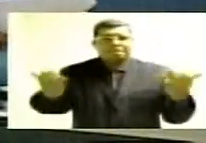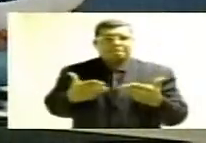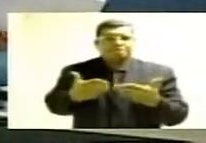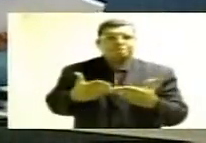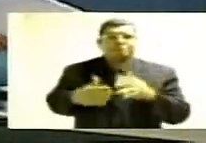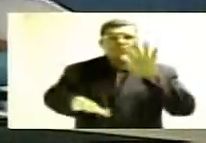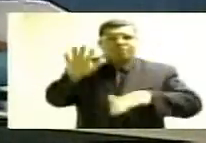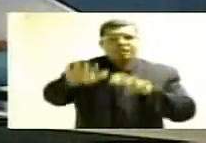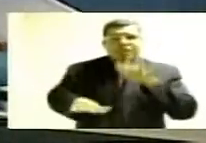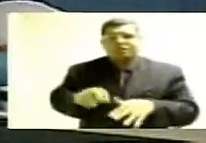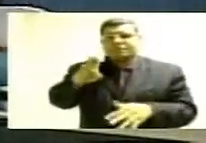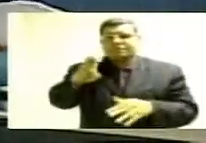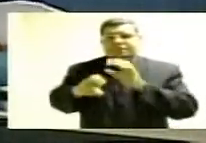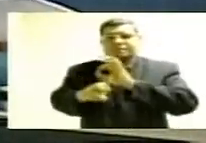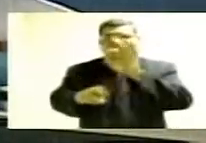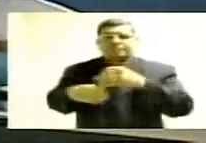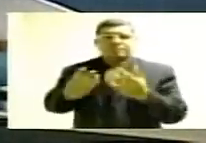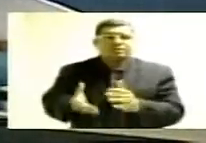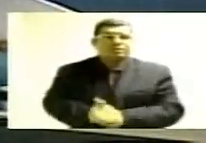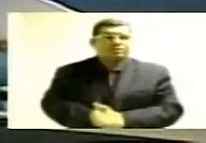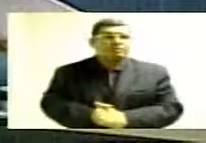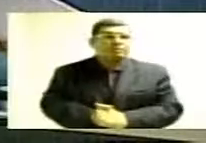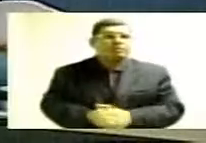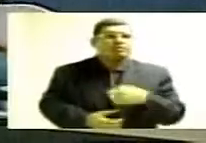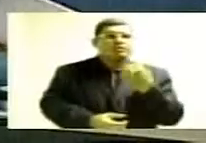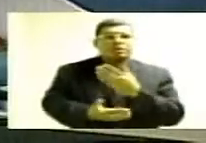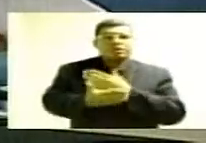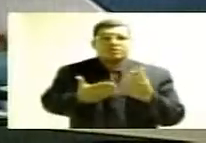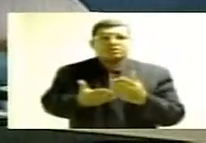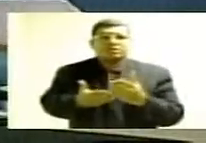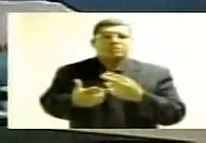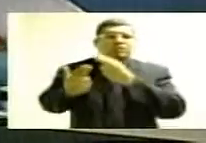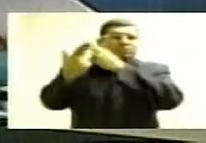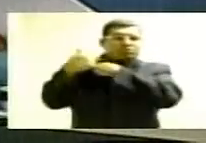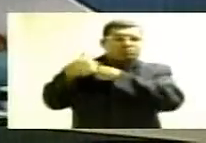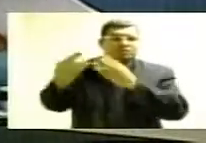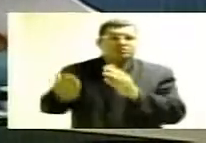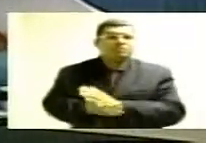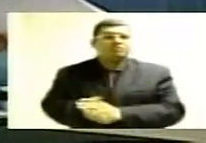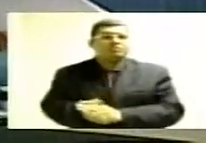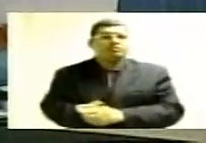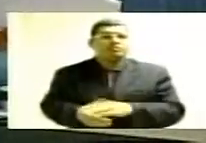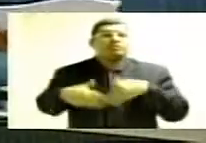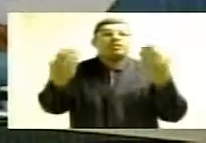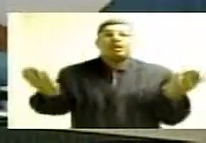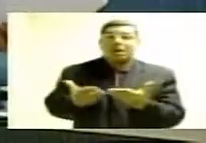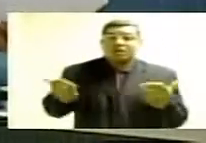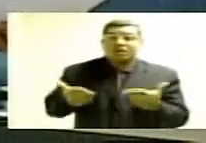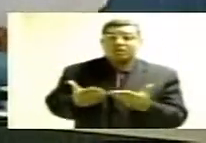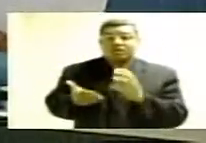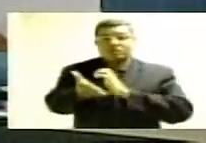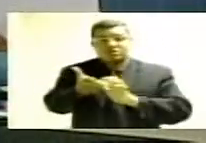era de no máximo 5%. Nós cometemos uma irresponsabilidade. E agora